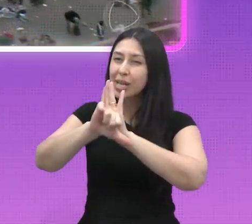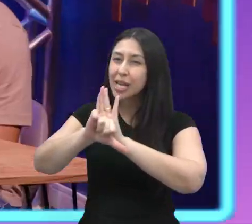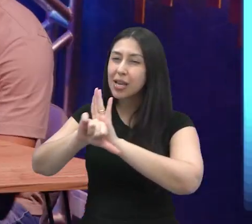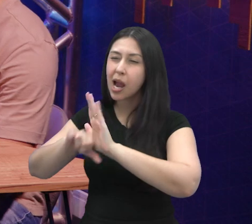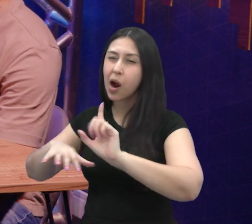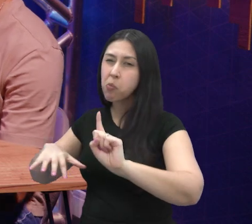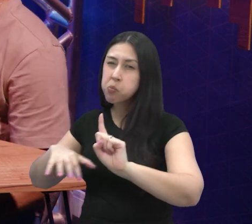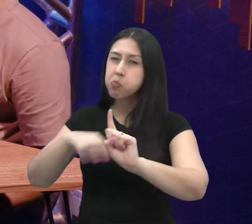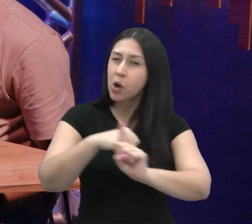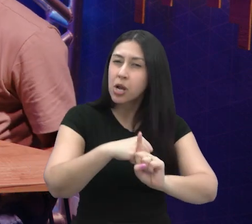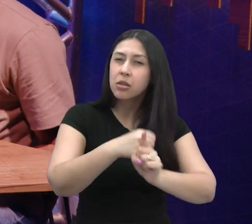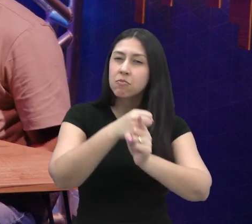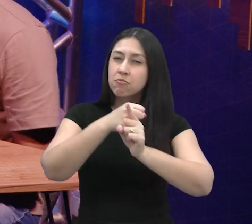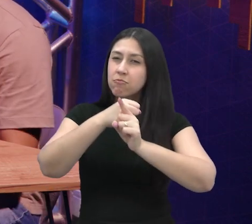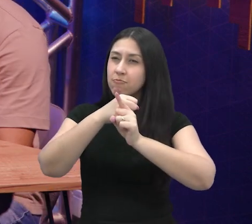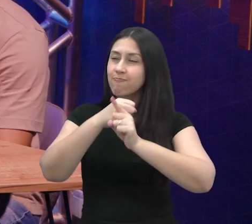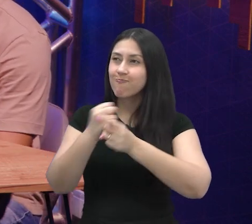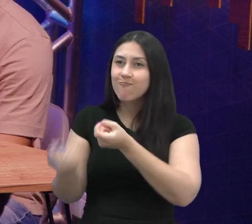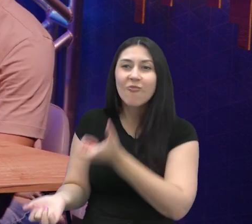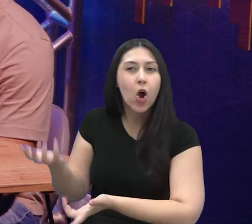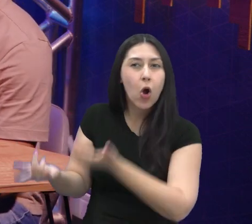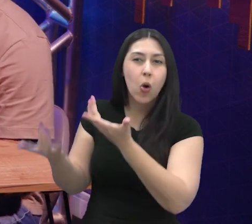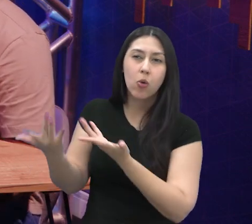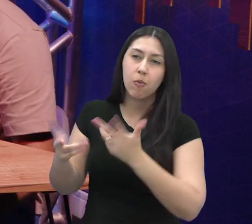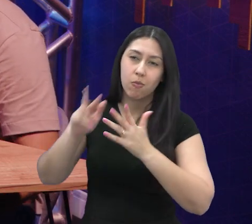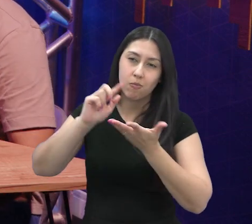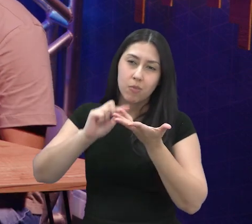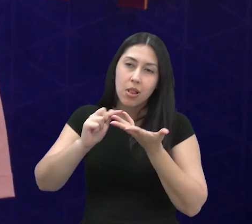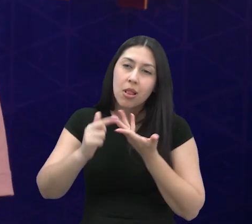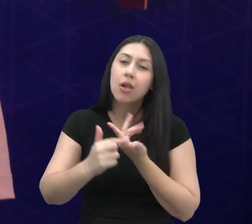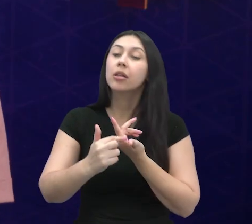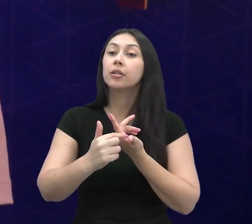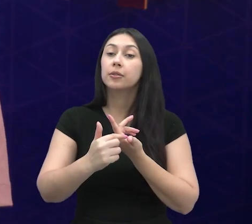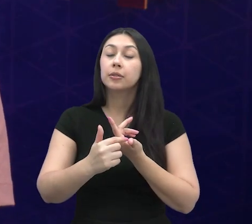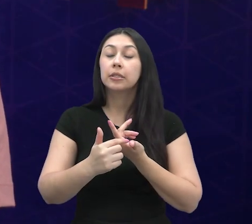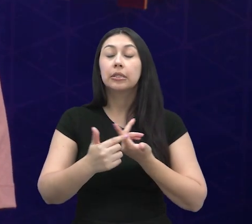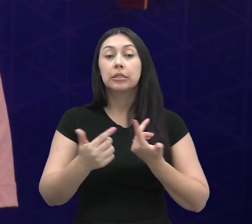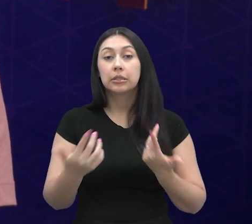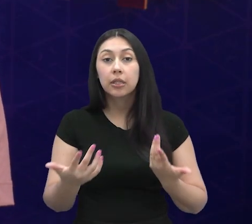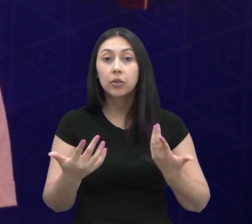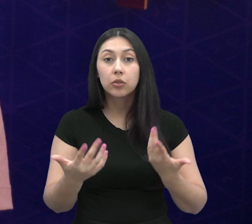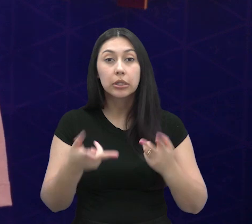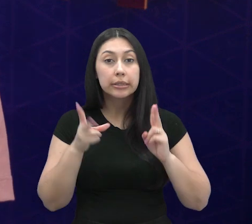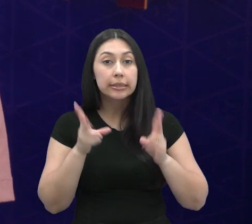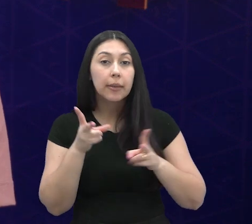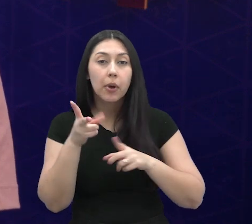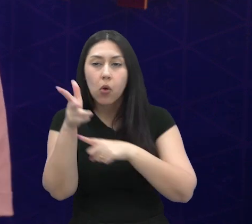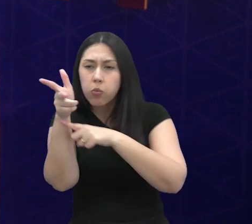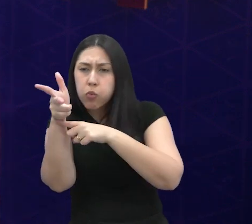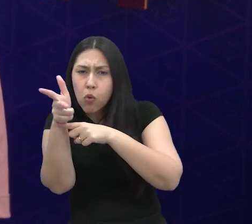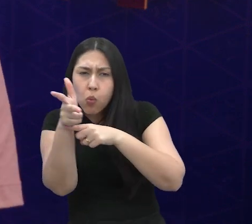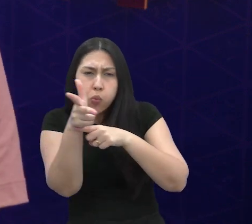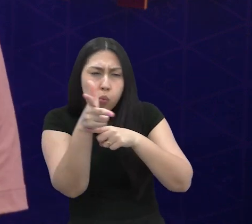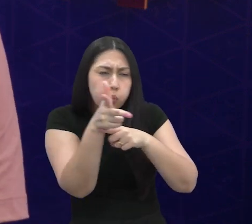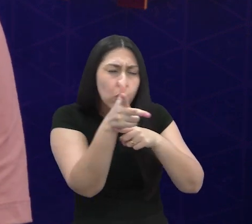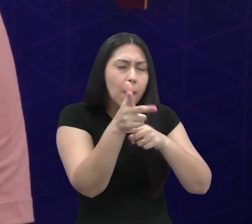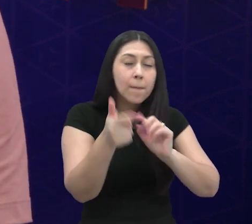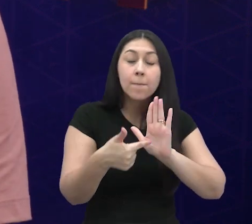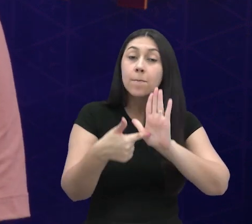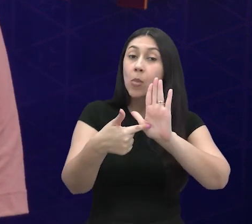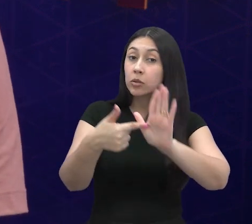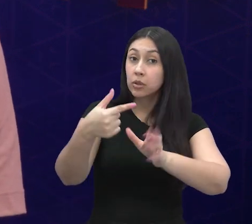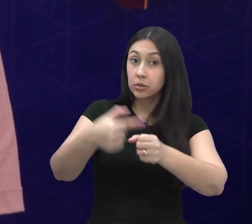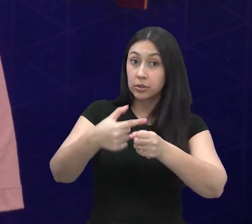acontecendo, um acidente, um crime, um incêndio, sei lá. Ele ficava, né, com a câmera